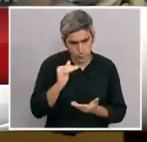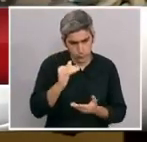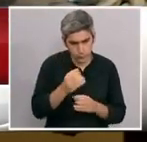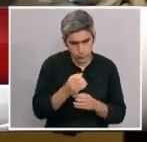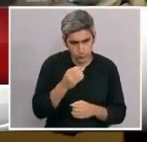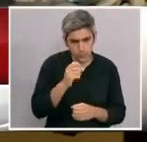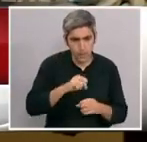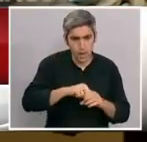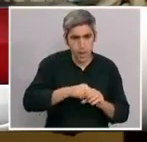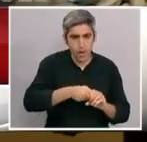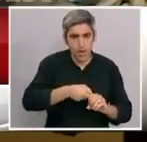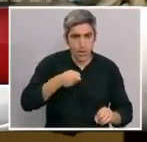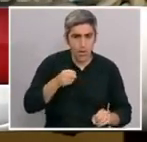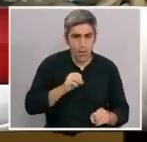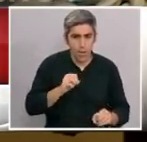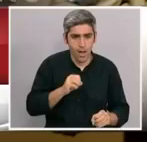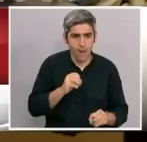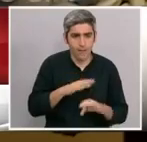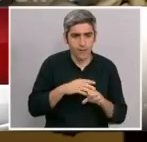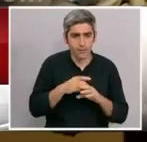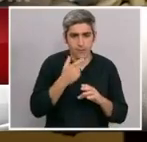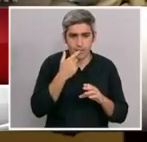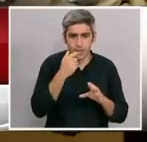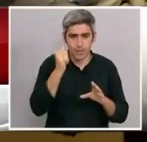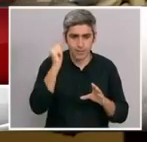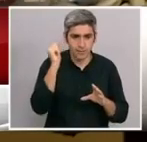tínhamos sacarrolhas para abrir, batíamos com elas na parede.